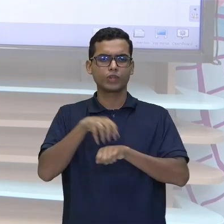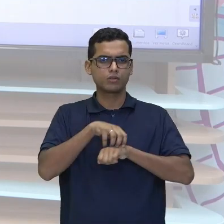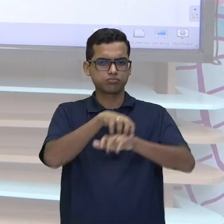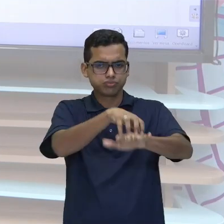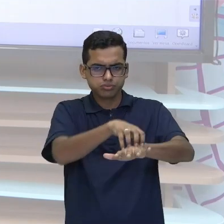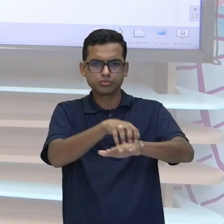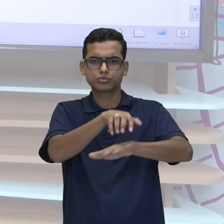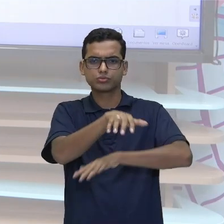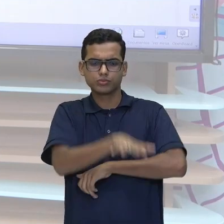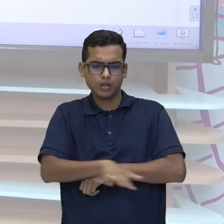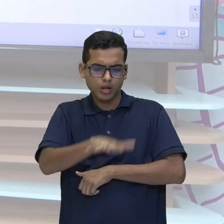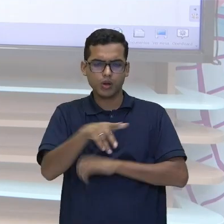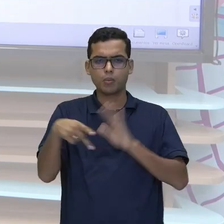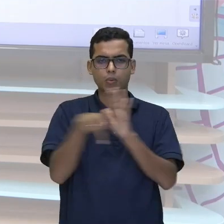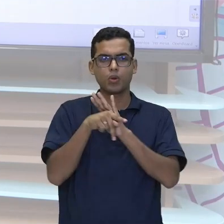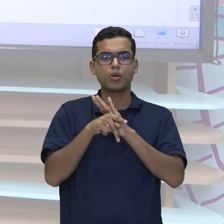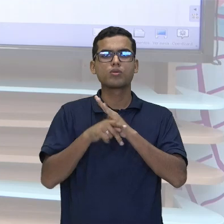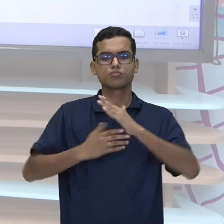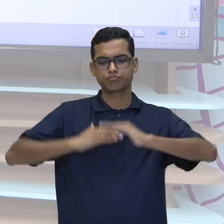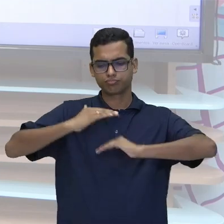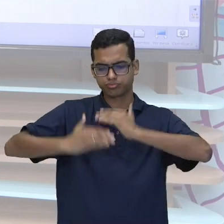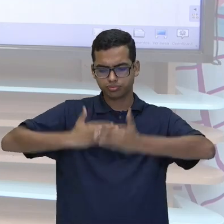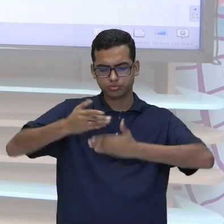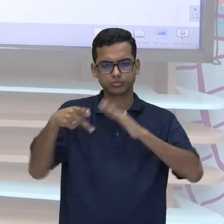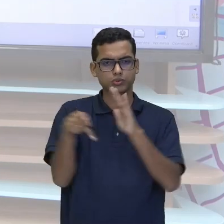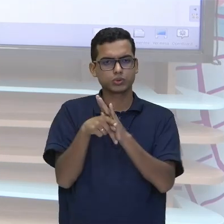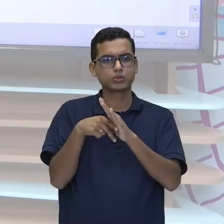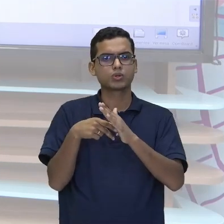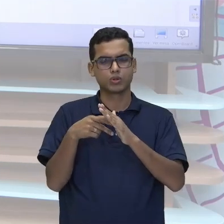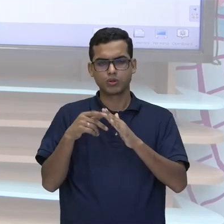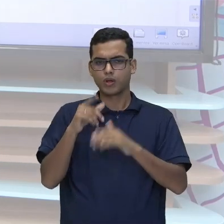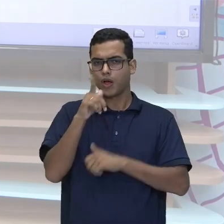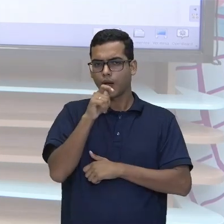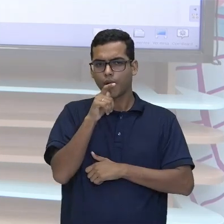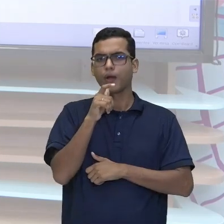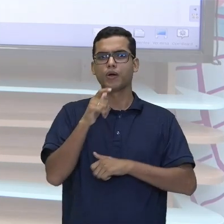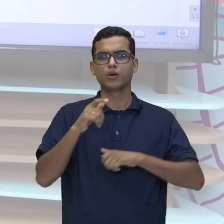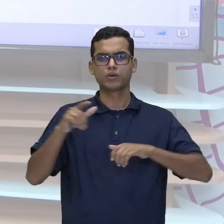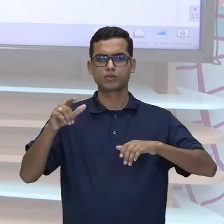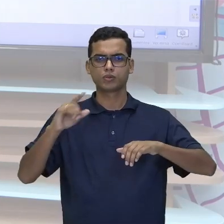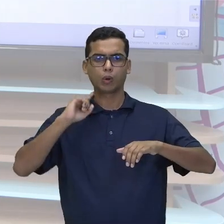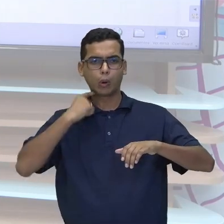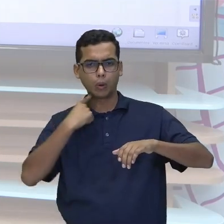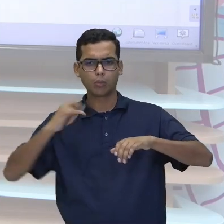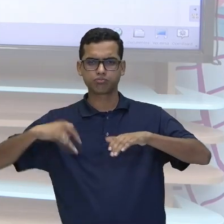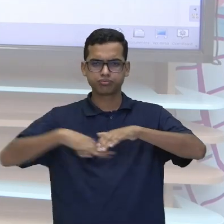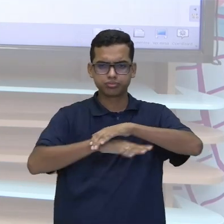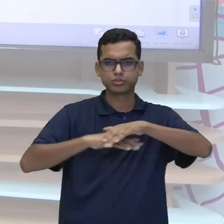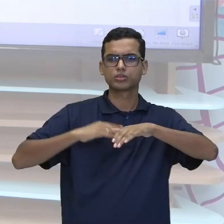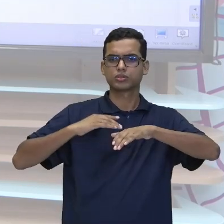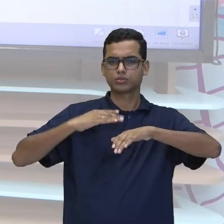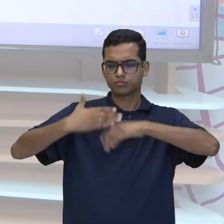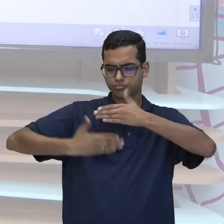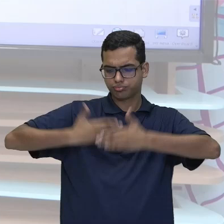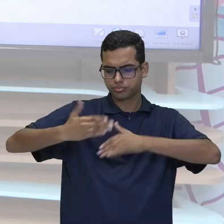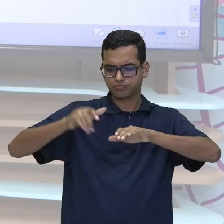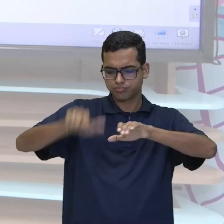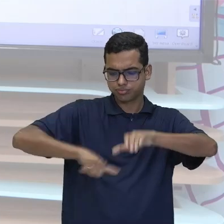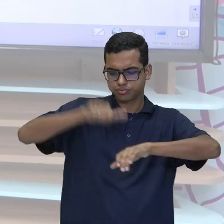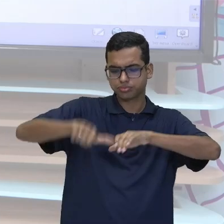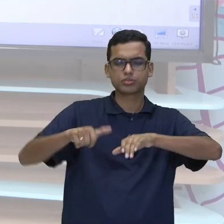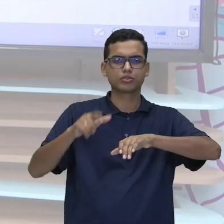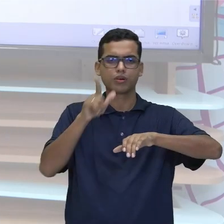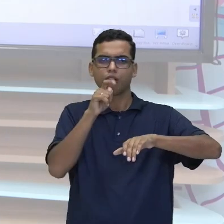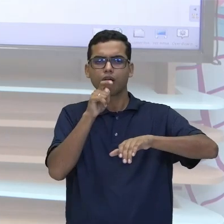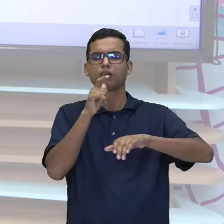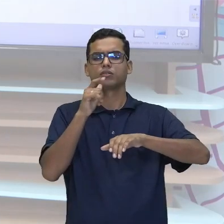água que vão fornecer essa água para as populações. Então, a rede geral, né, que é no